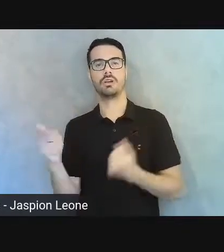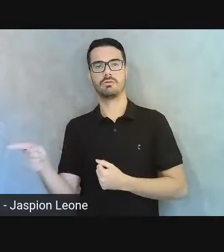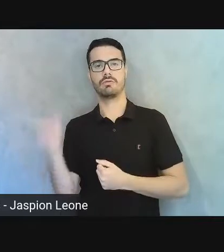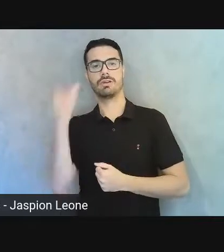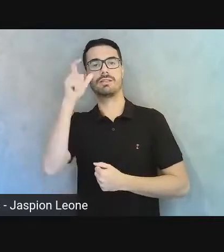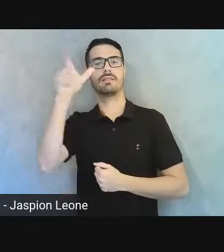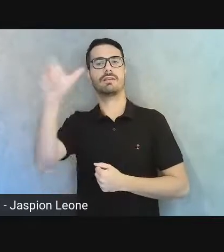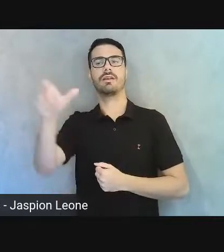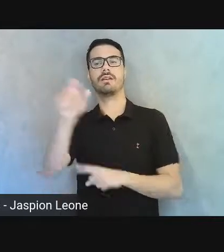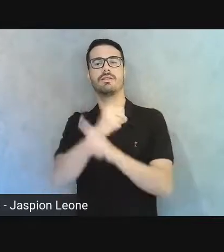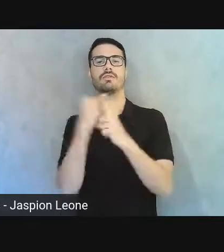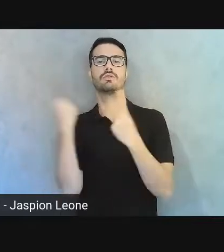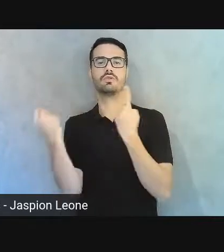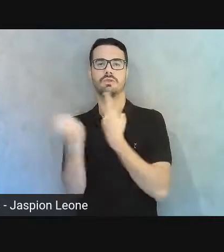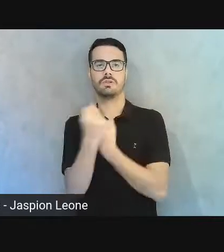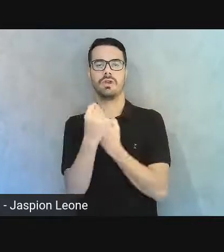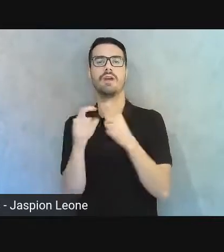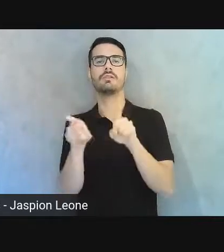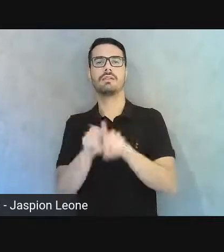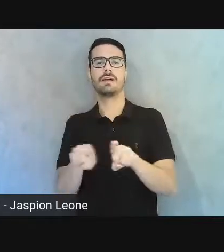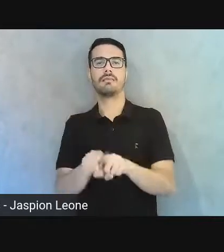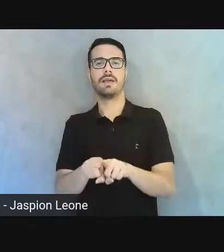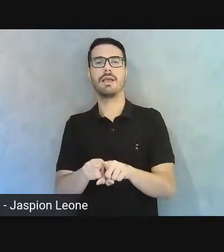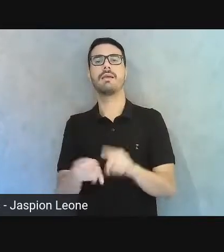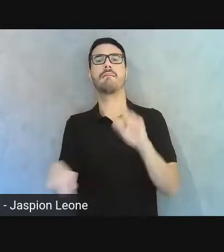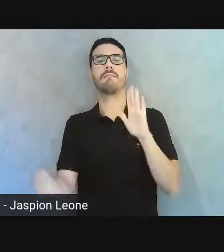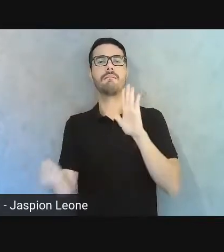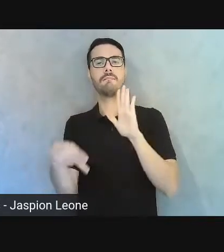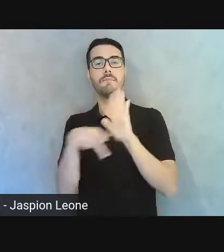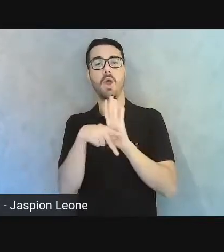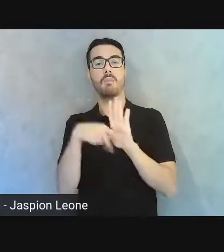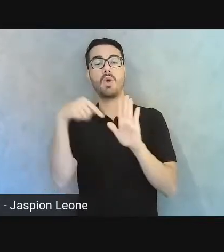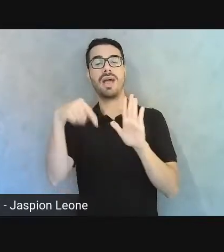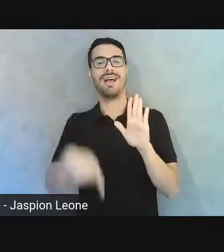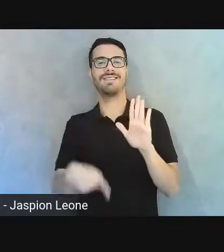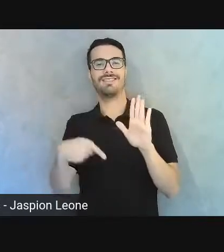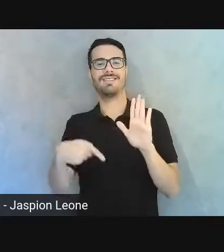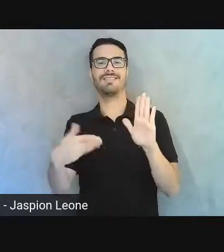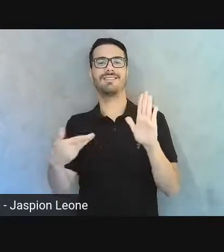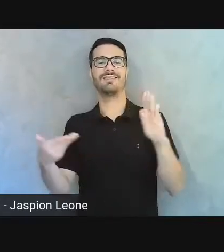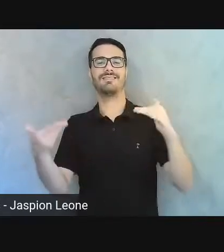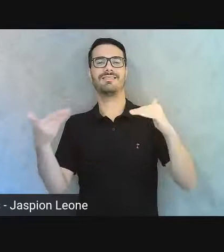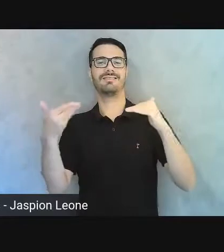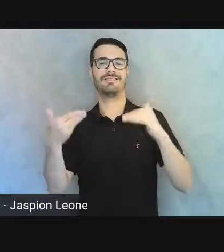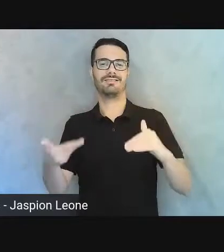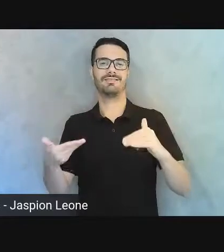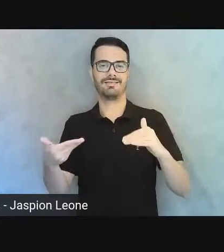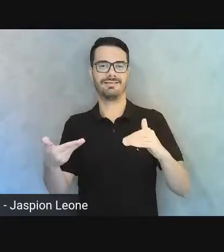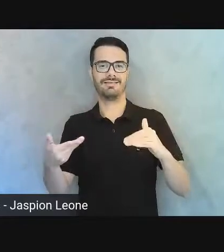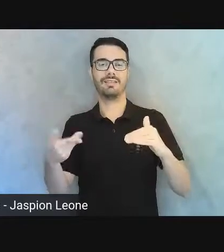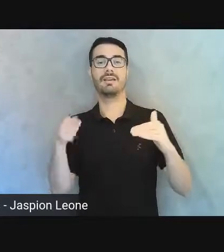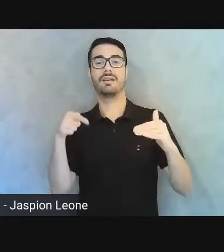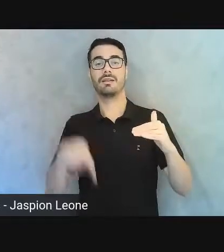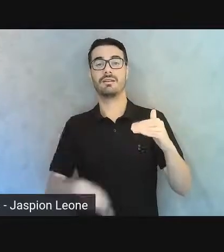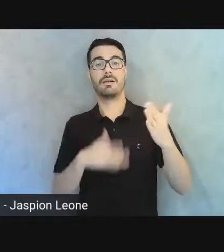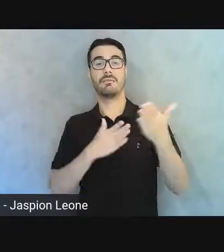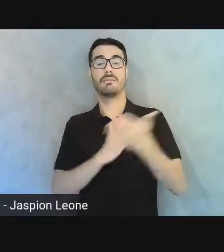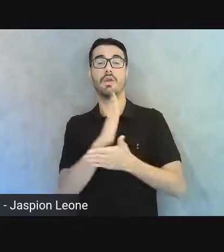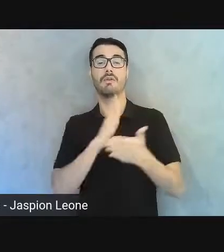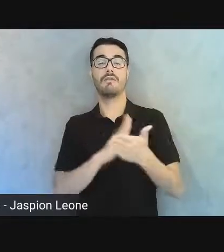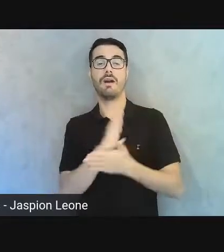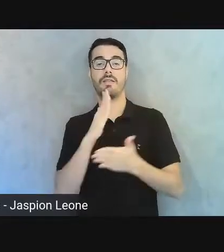e ao próprio parlamento, né? Acho que a principal e mais complexa lei aprovada todo ano pelo